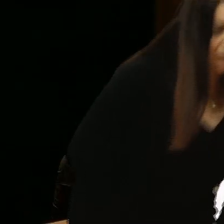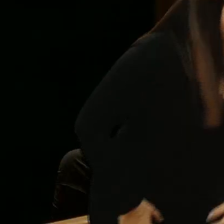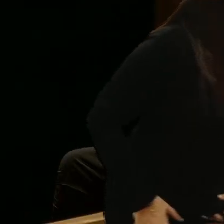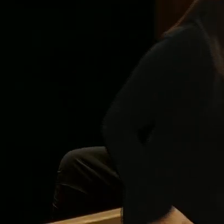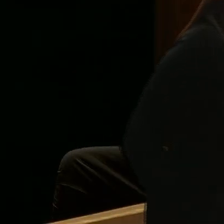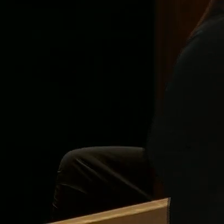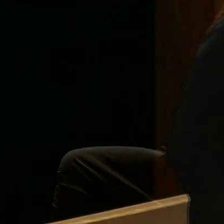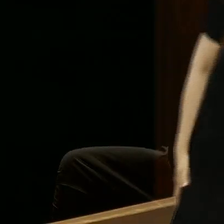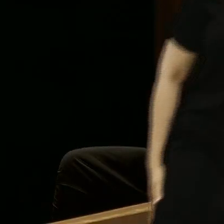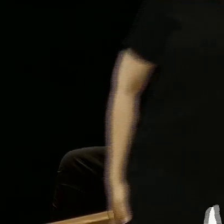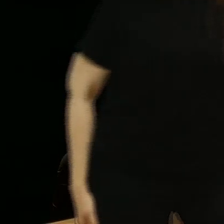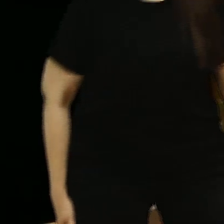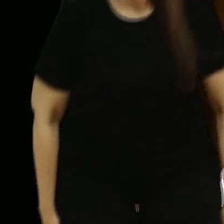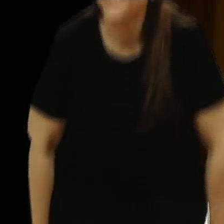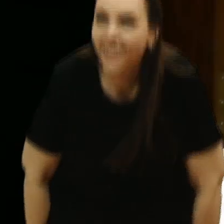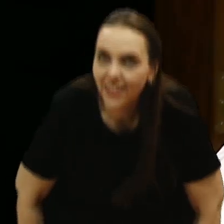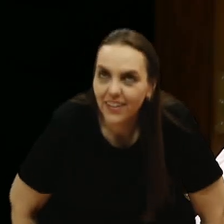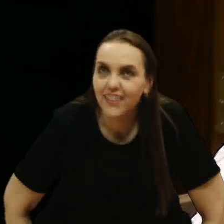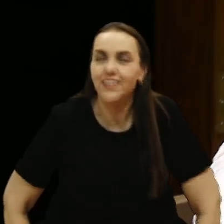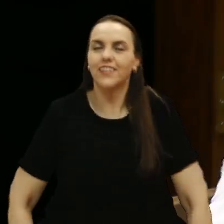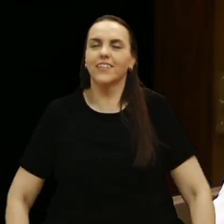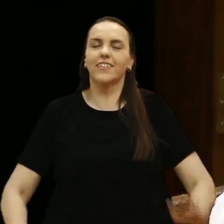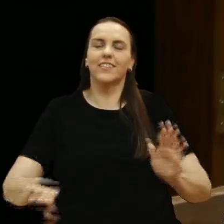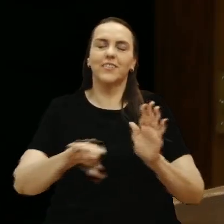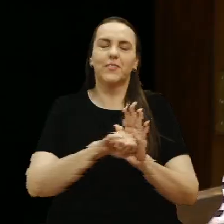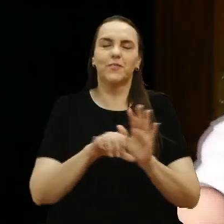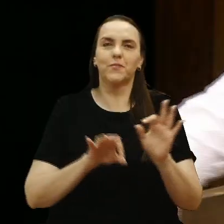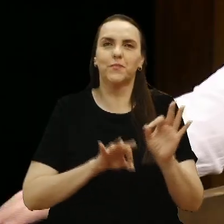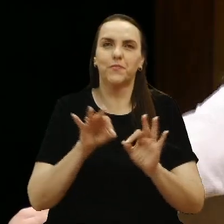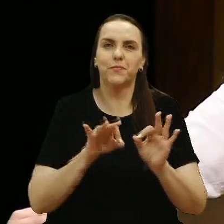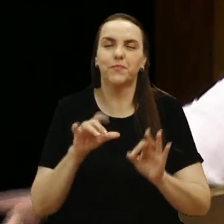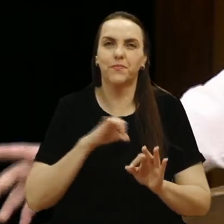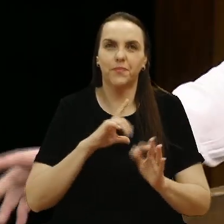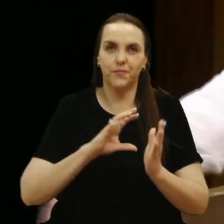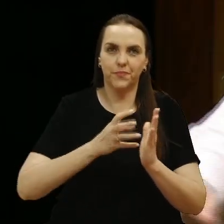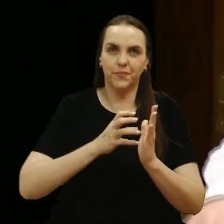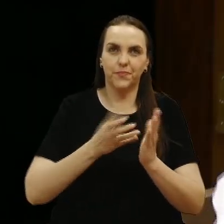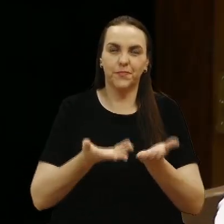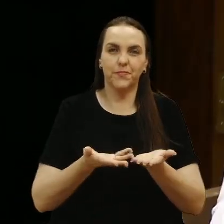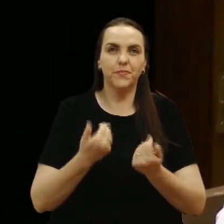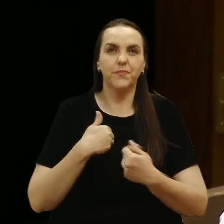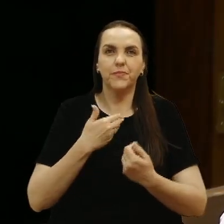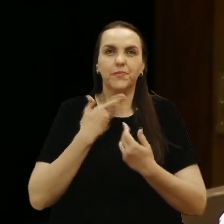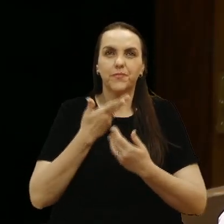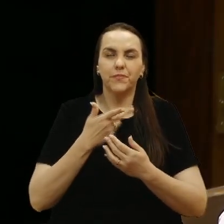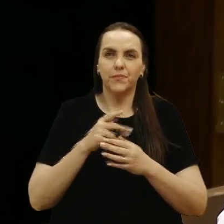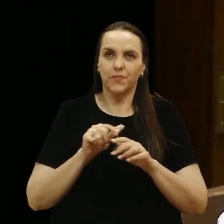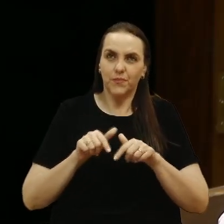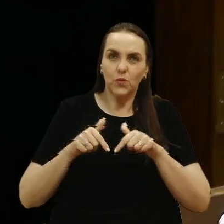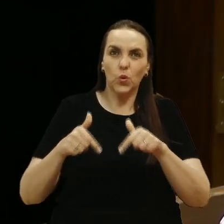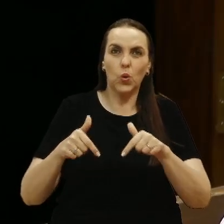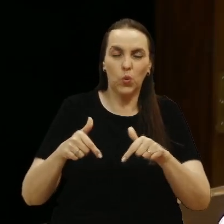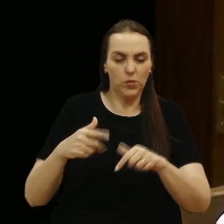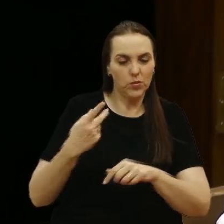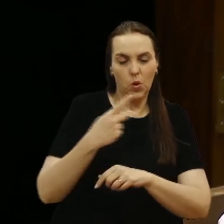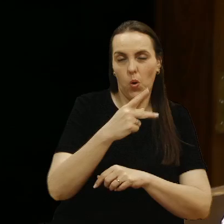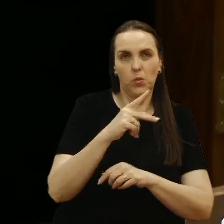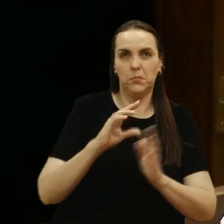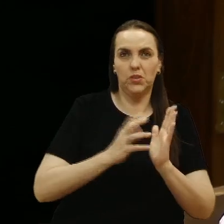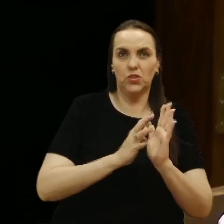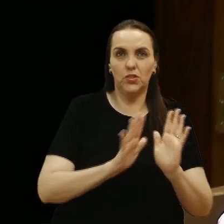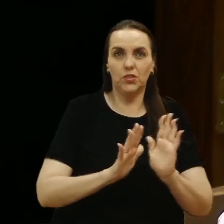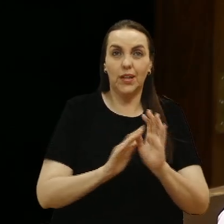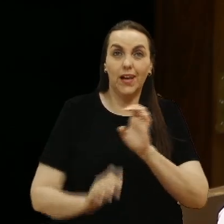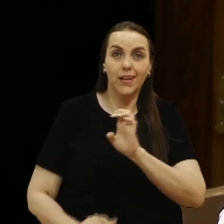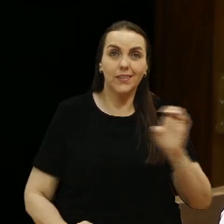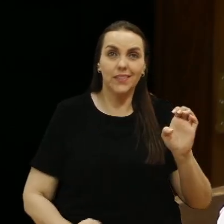Ramon. E eu não vou imputar em que partido ele está, porque eu não sou militante do partido dos outros. Agora, o que eu posso lhe falar é que na esquerda